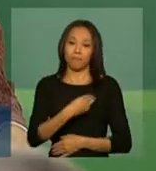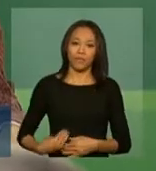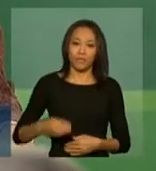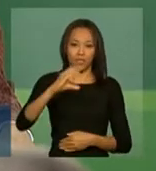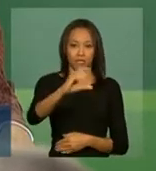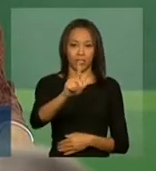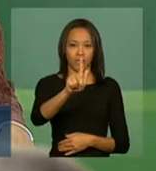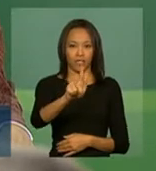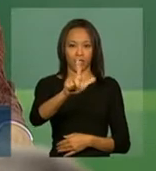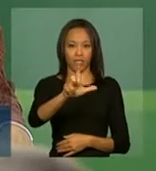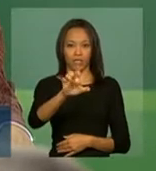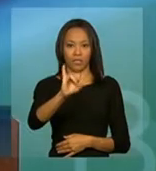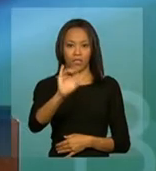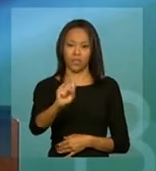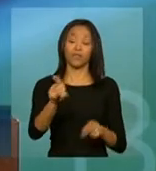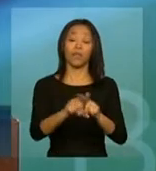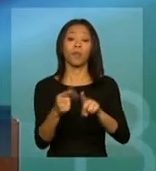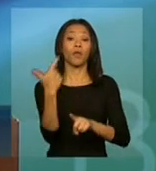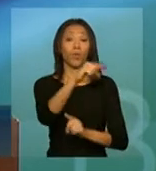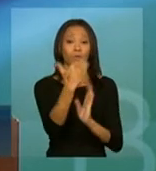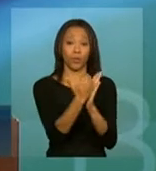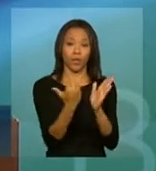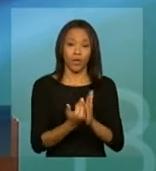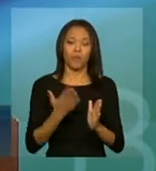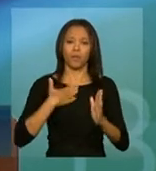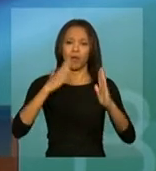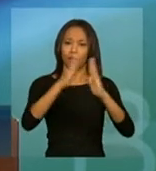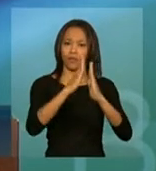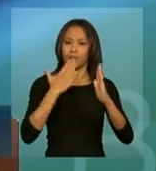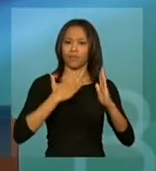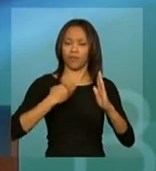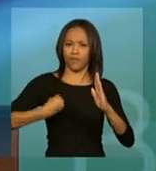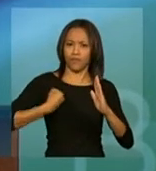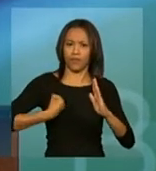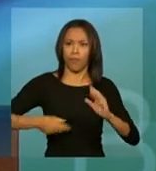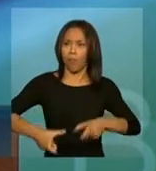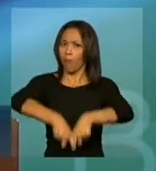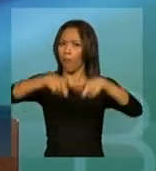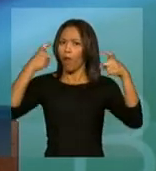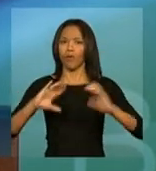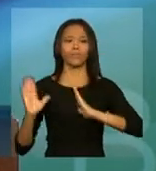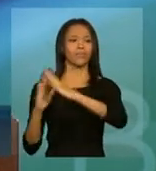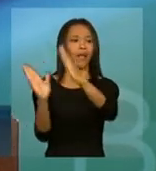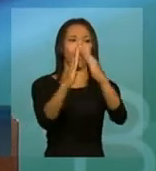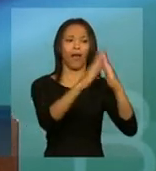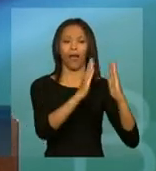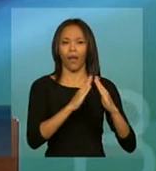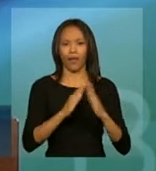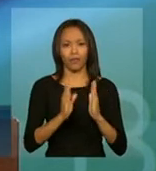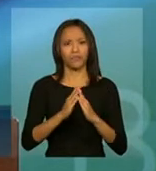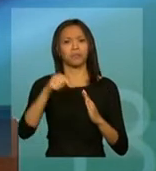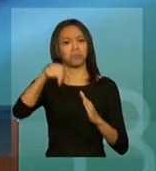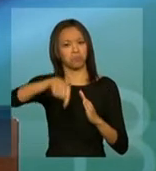ritmo avançado o programa Minha Casa Minha Vida, o maior programa de habitação popular já visto no país,